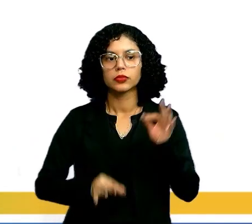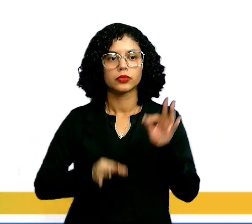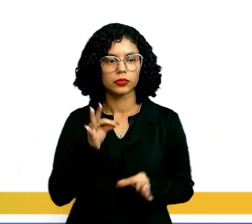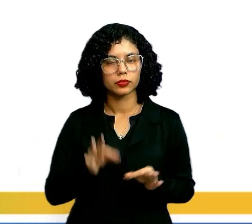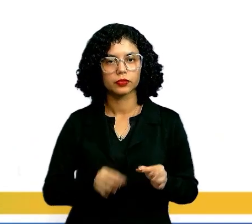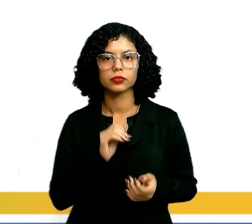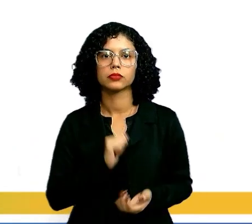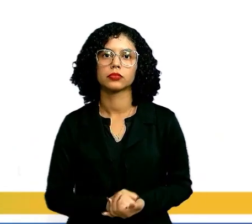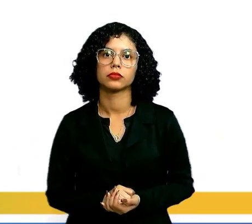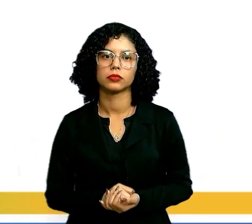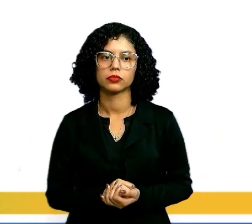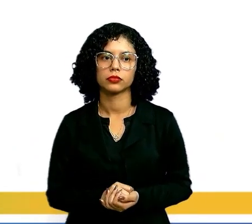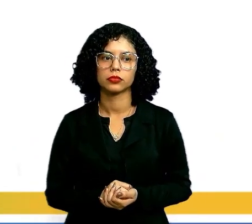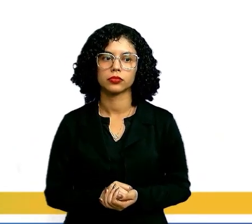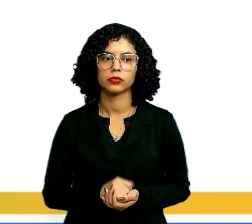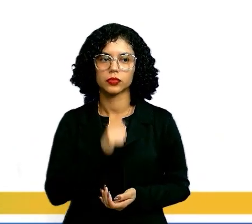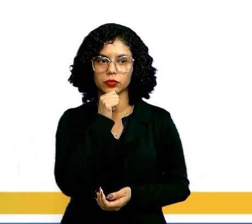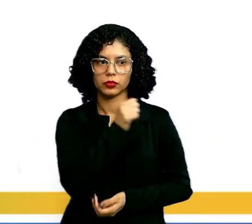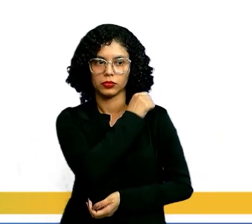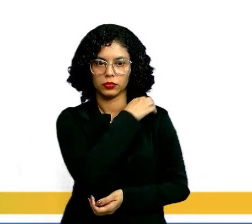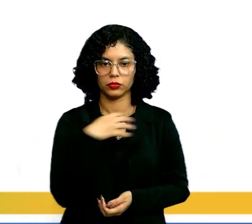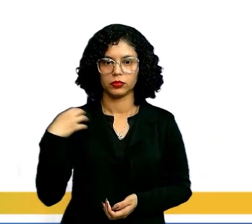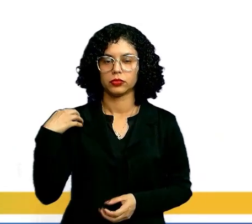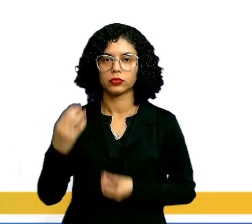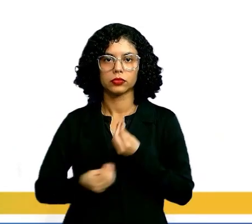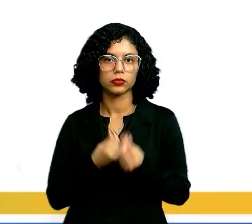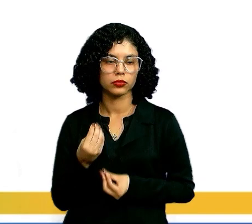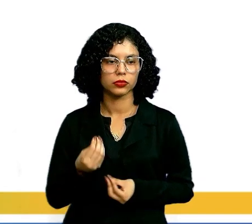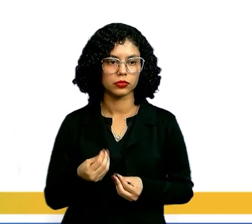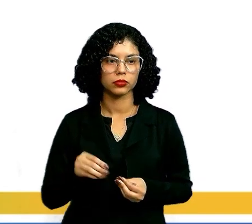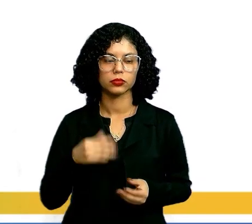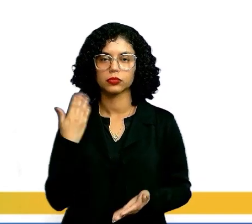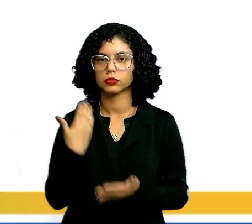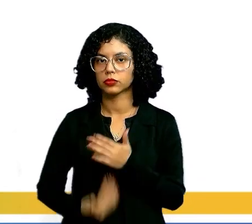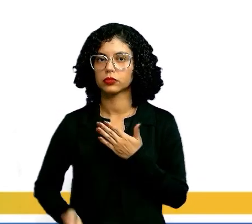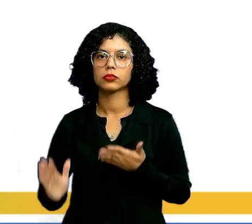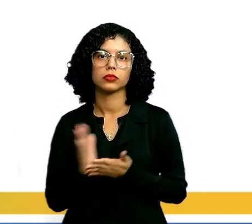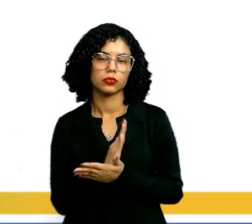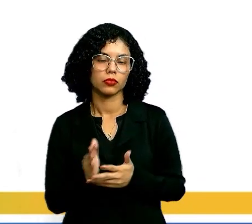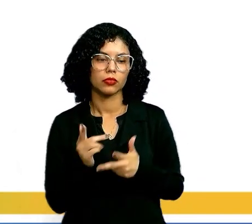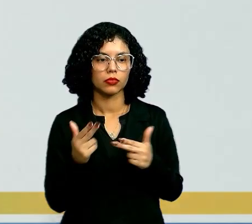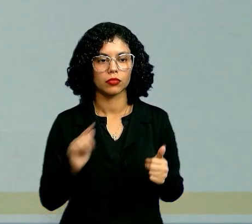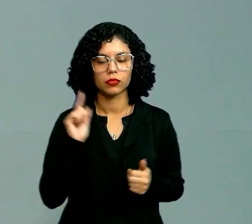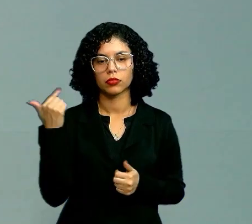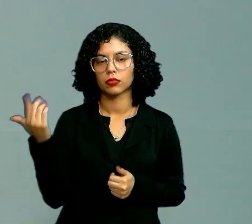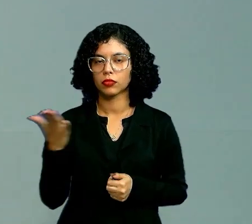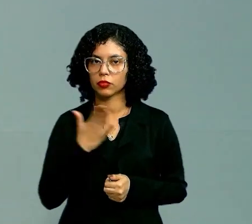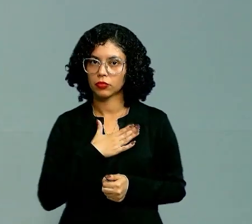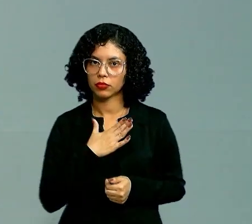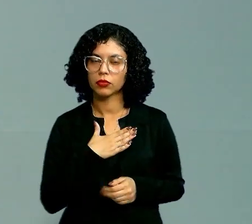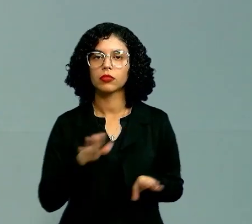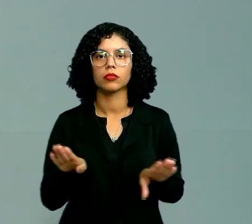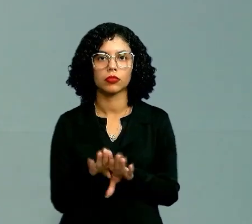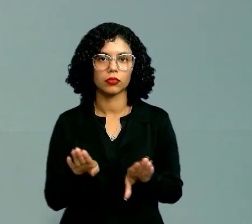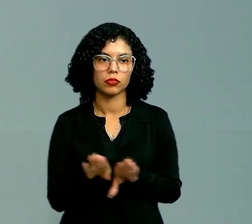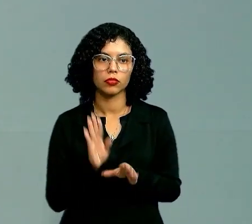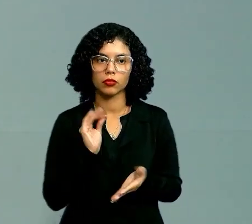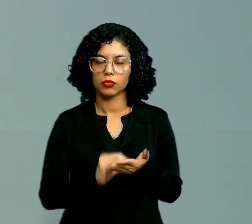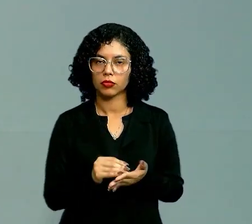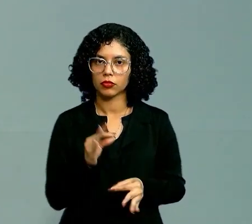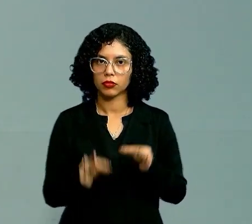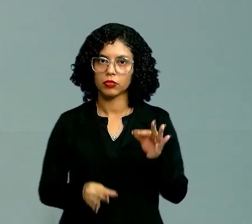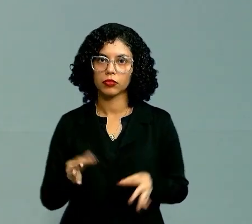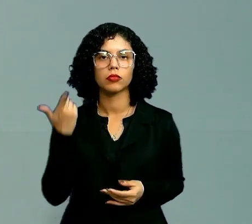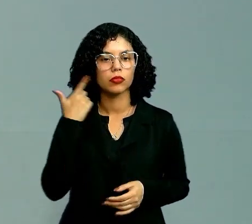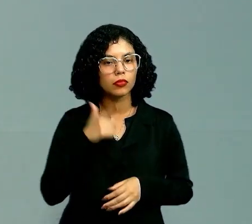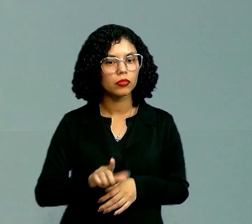o Aristóteles colocou a justiça o seguinte então quando eu perco alguma coisa daquilo que é meu estou sendo injustiçado